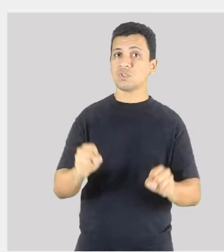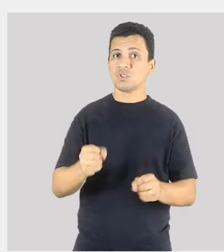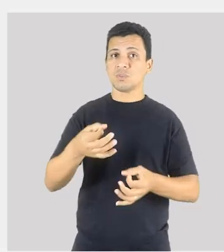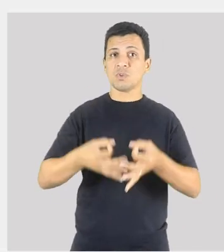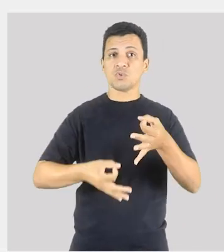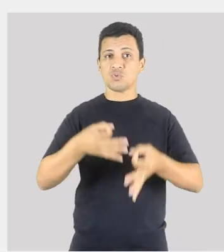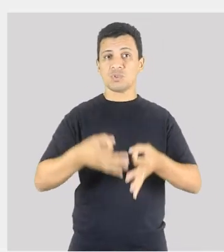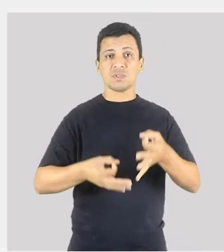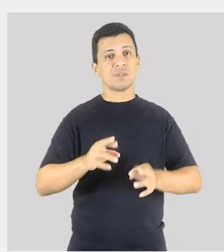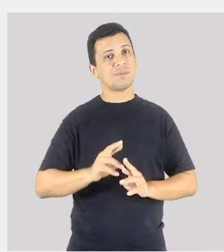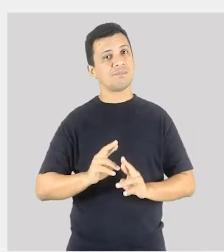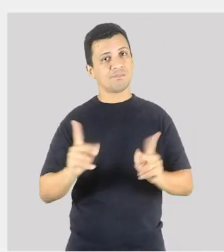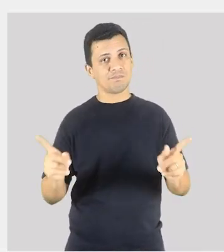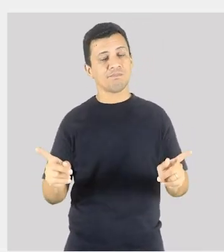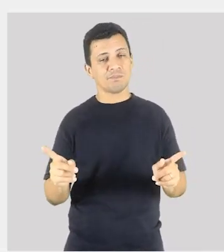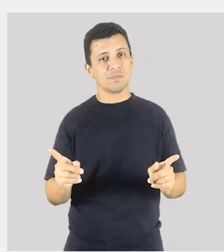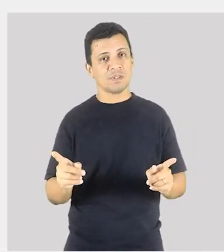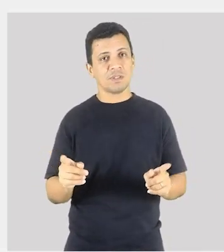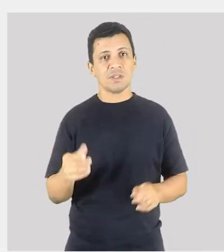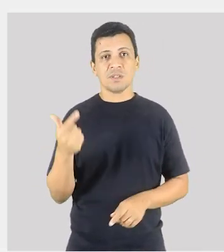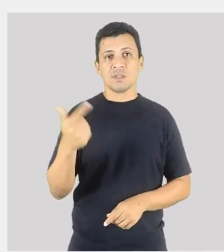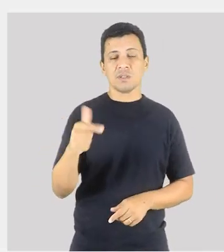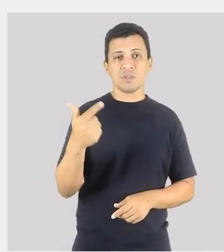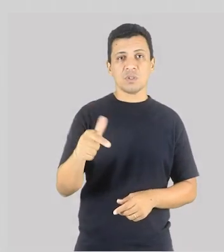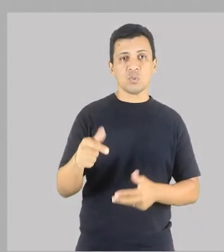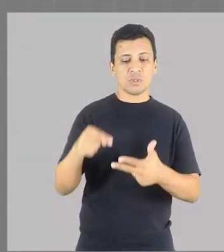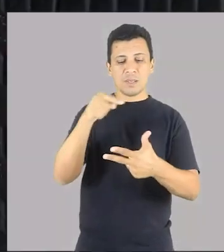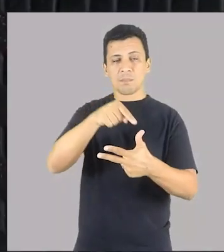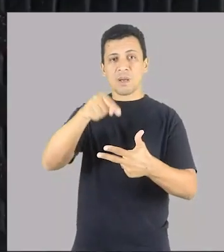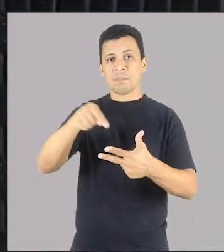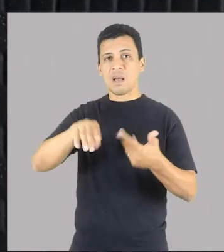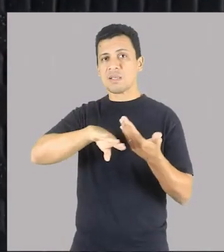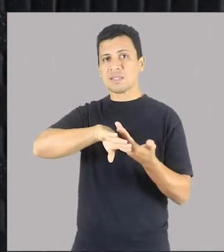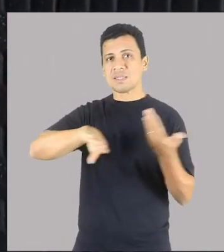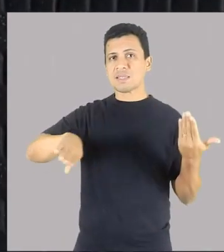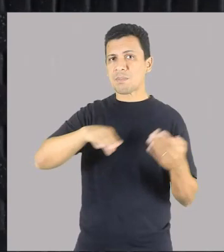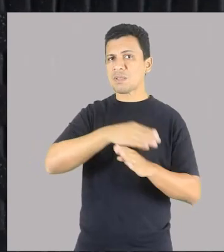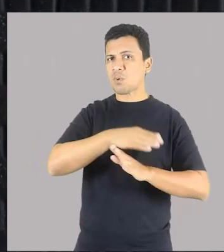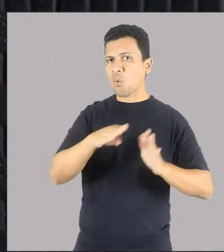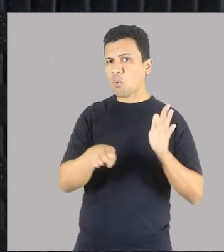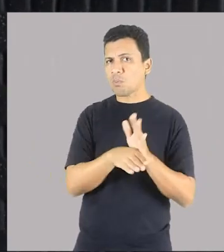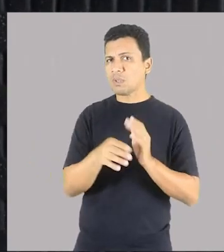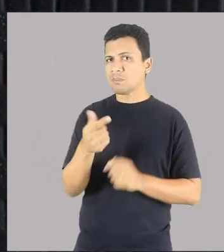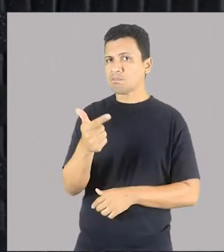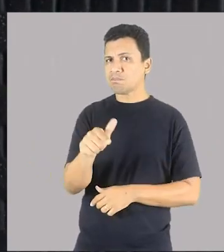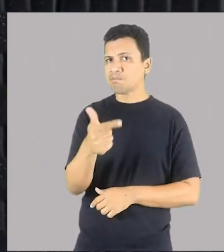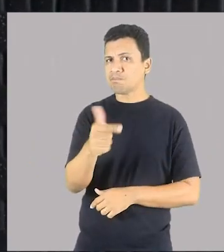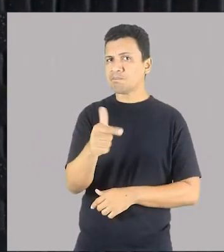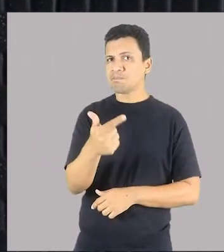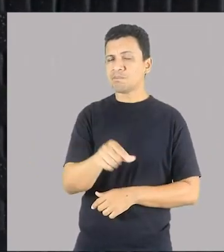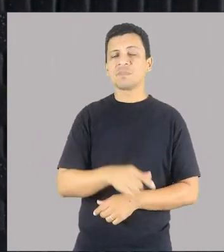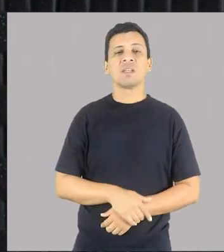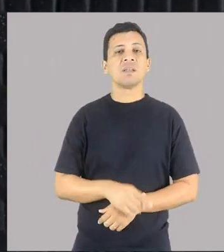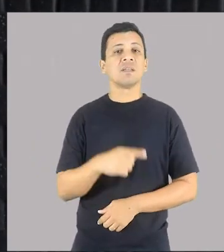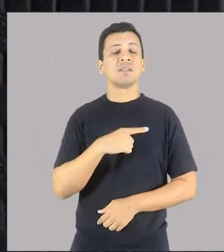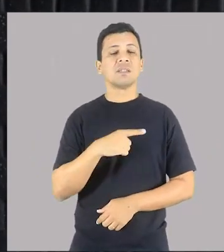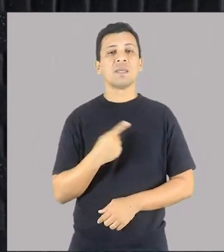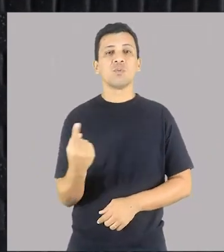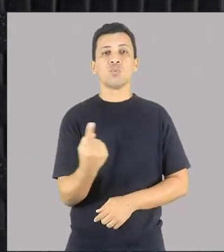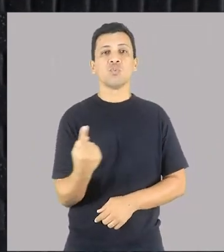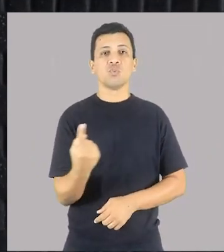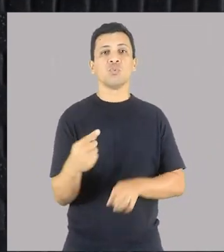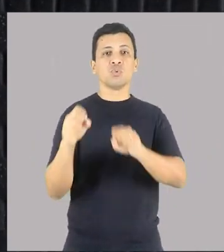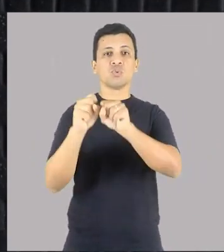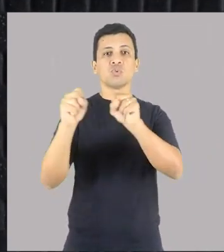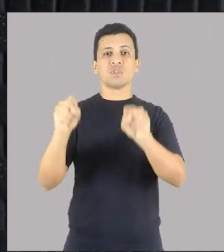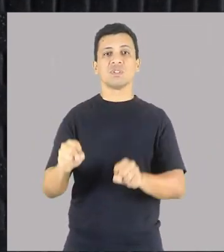aqui é diferente. Aqui não existe uma separação completa dos poderes, uma separação total. Há um único sistema